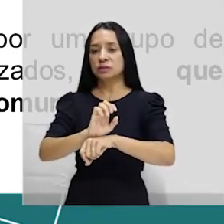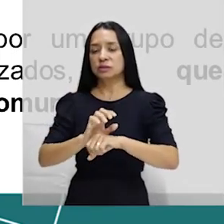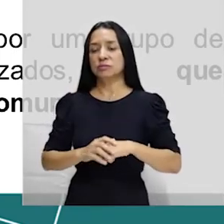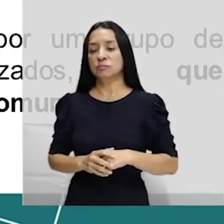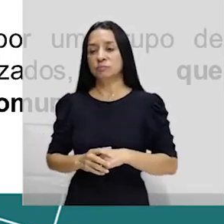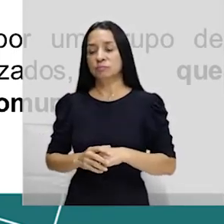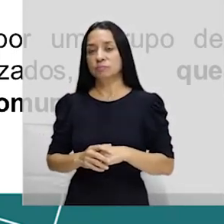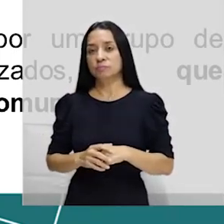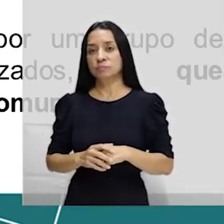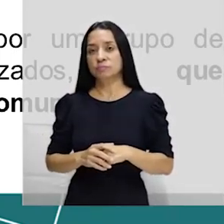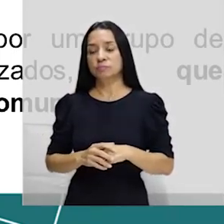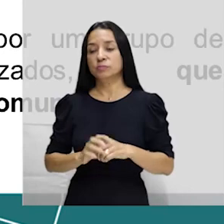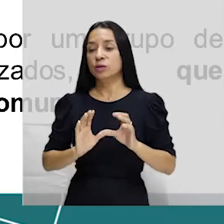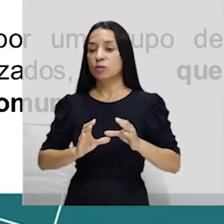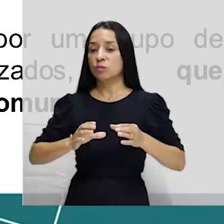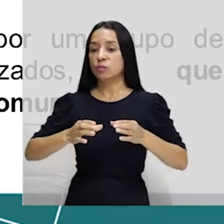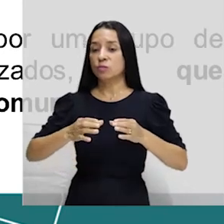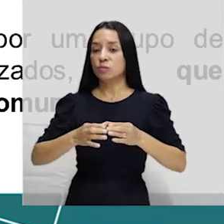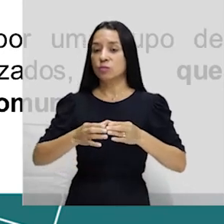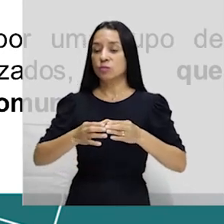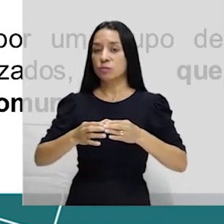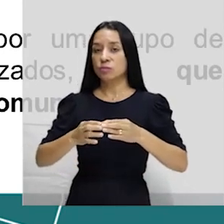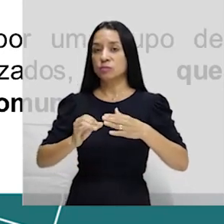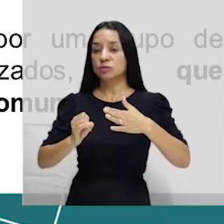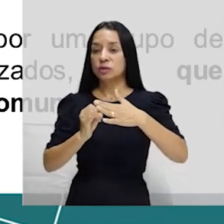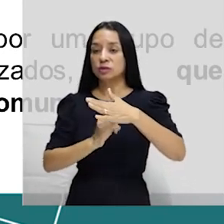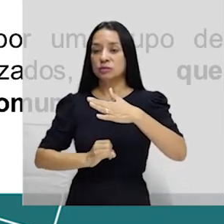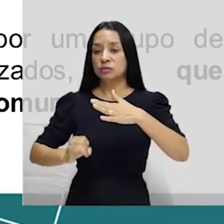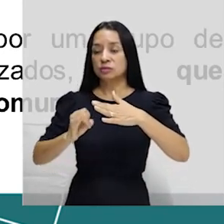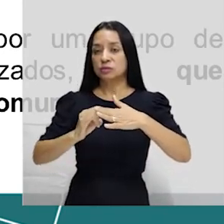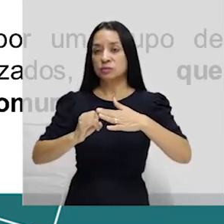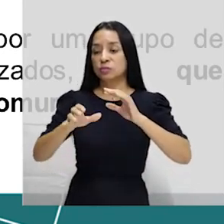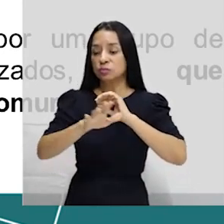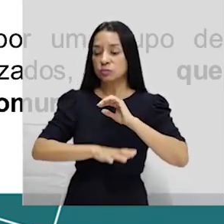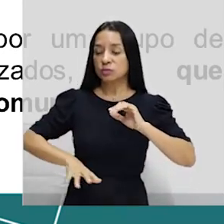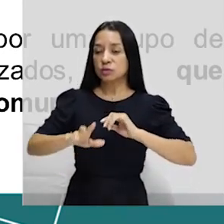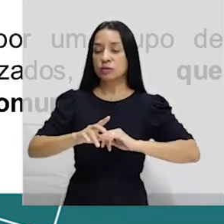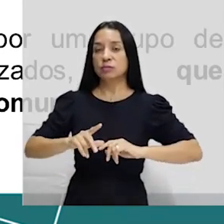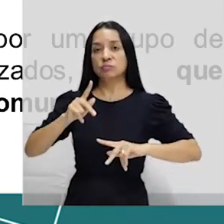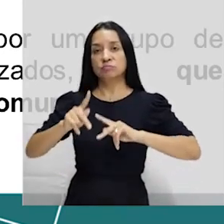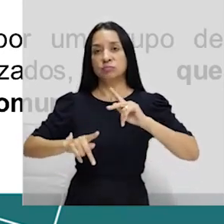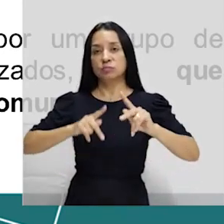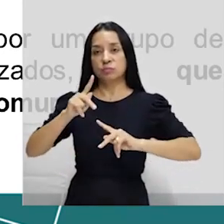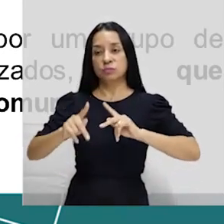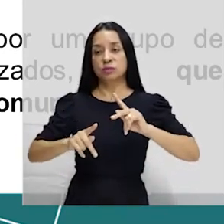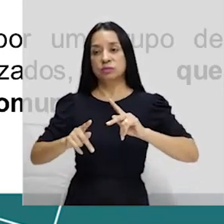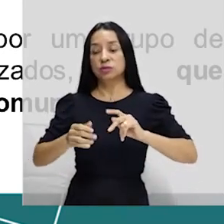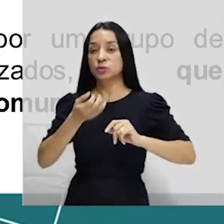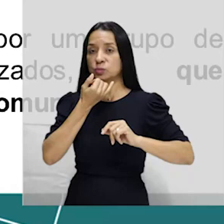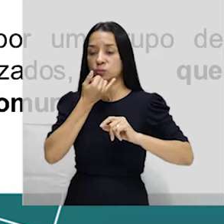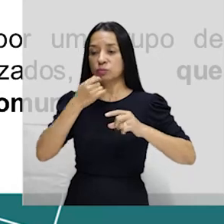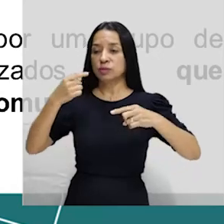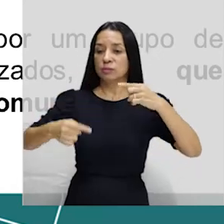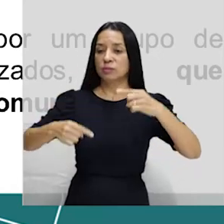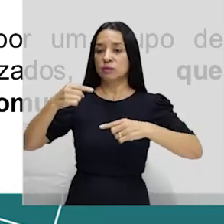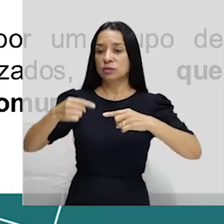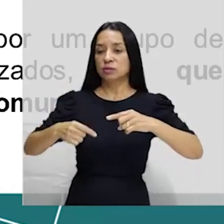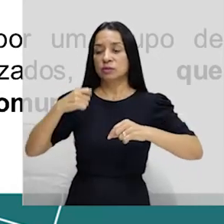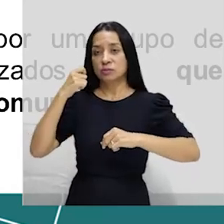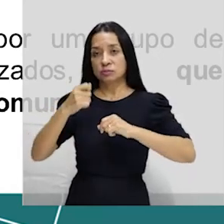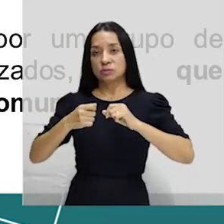e governo. Representa, portanto, um conjunto de instituições públicas que administram um